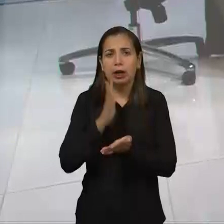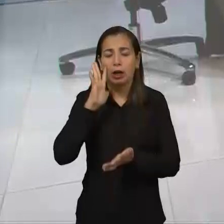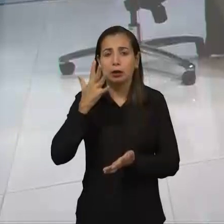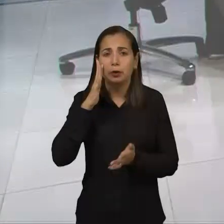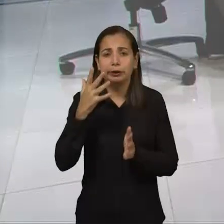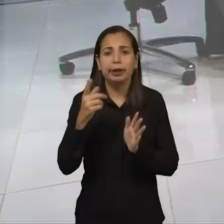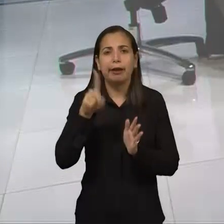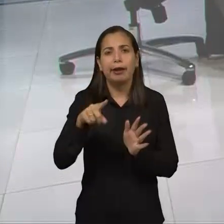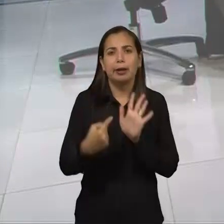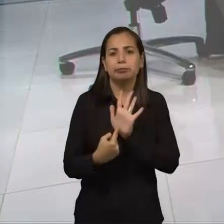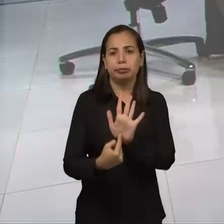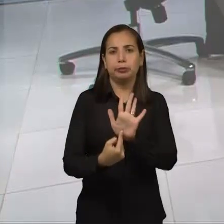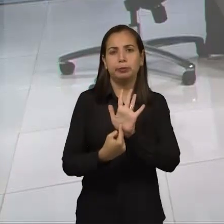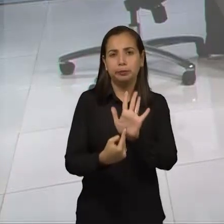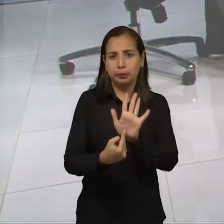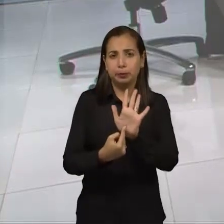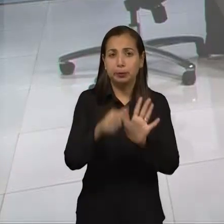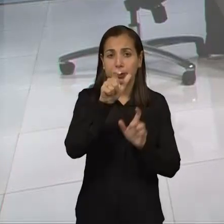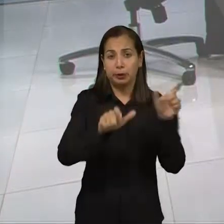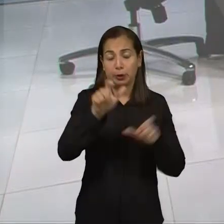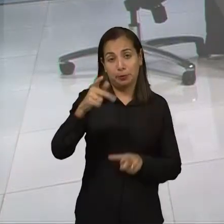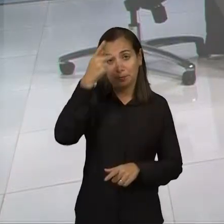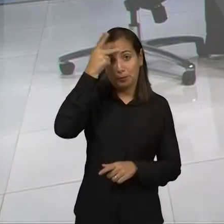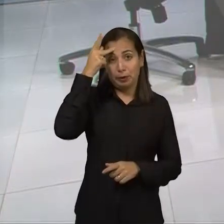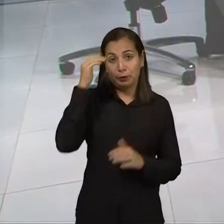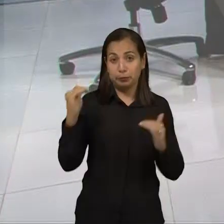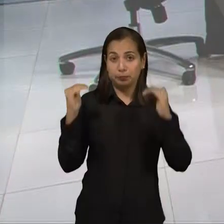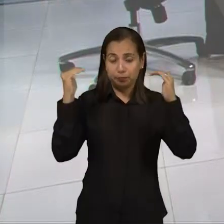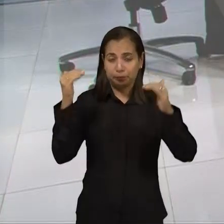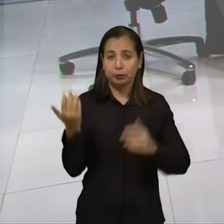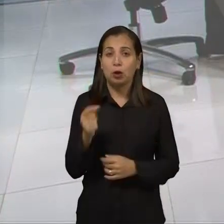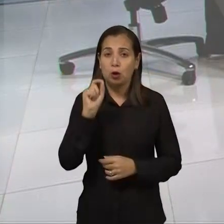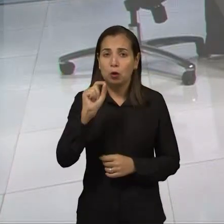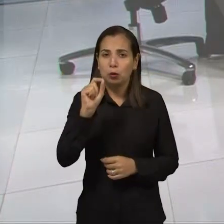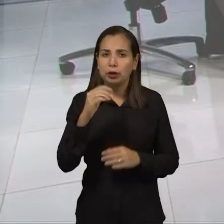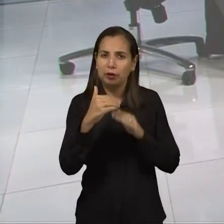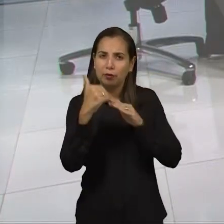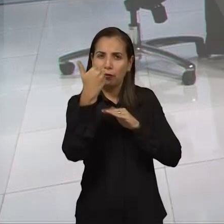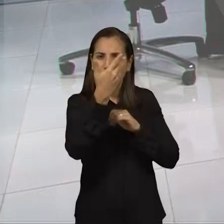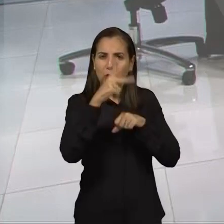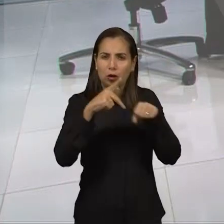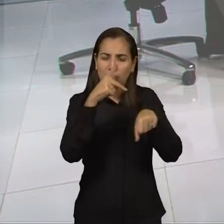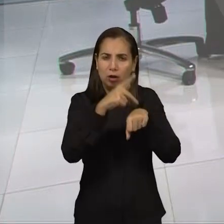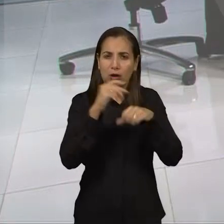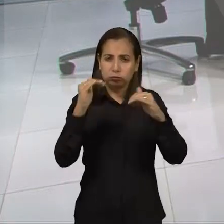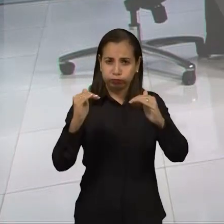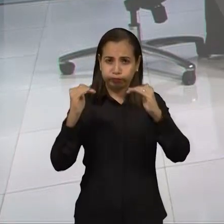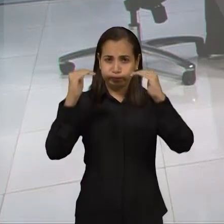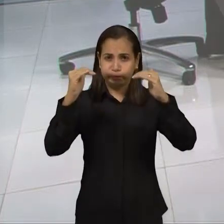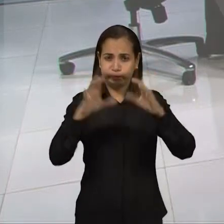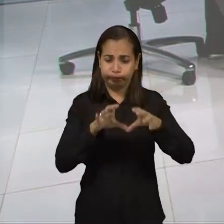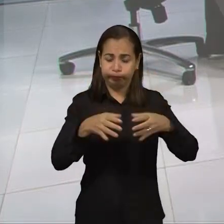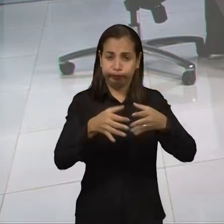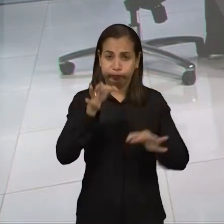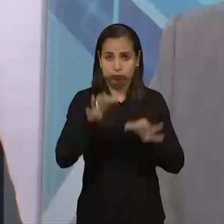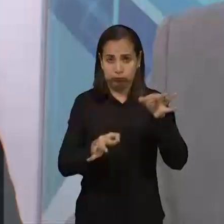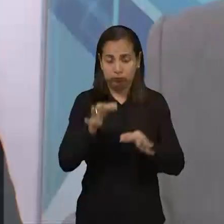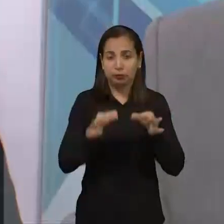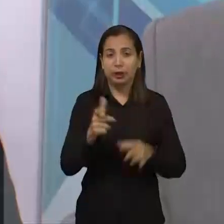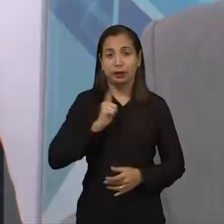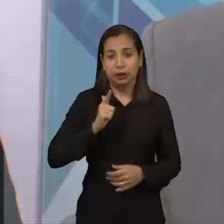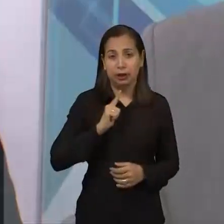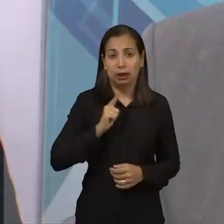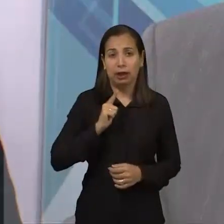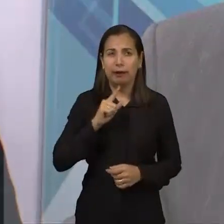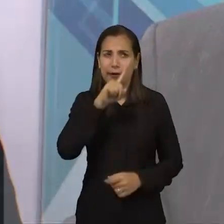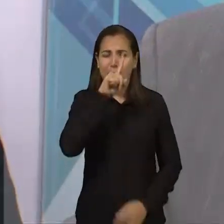exposição. Olha, Arnaldo, os tribunais europeus constitucionais, a própria Suprema Corte, aliás, existe um tipo de jornalismo